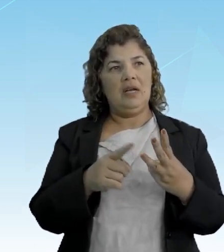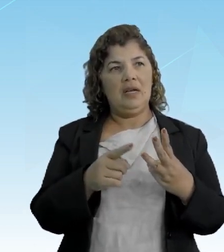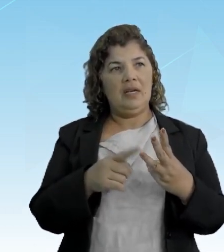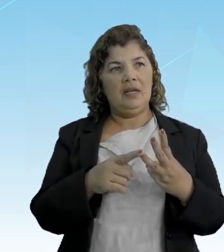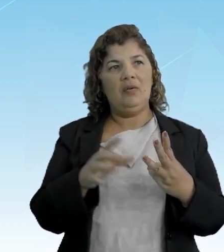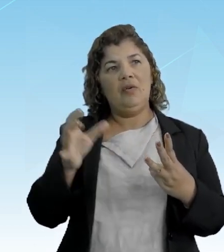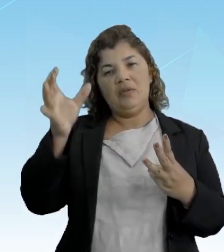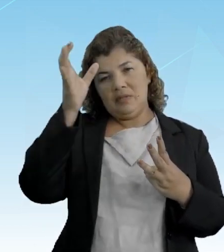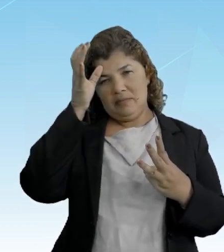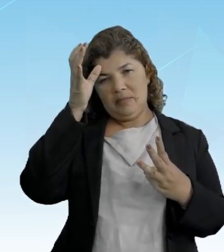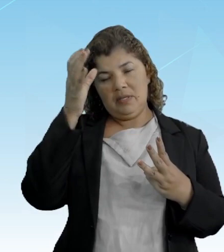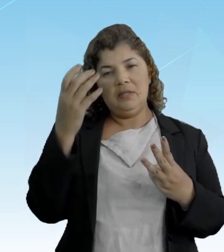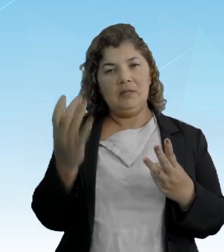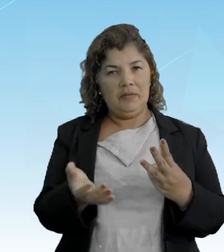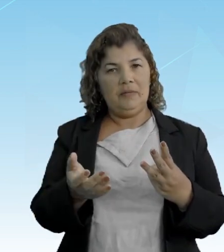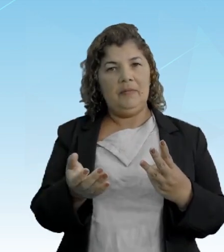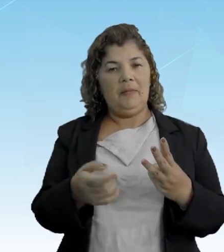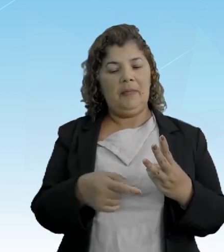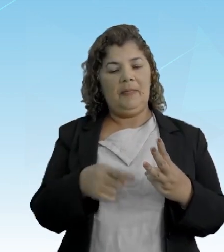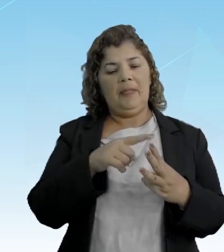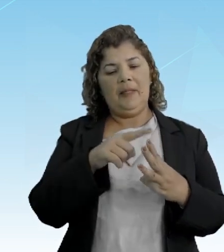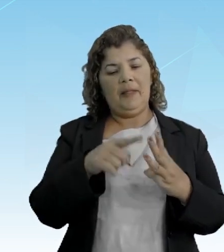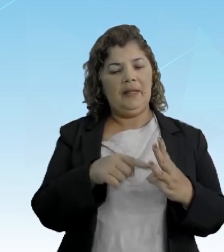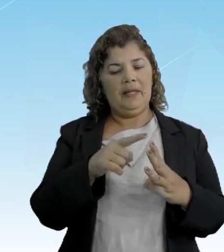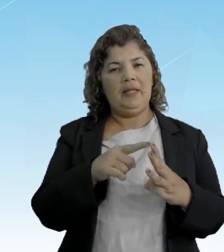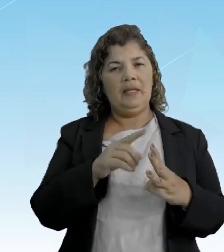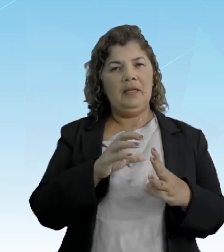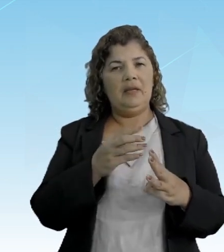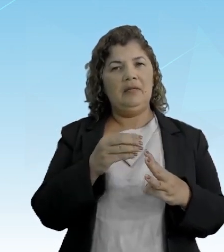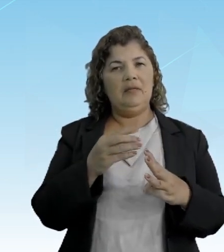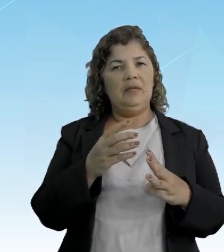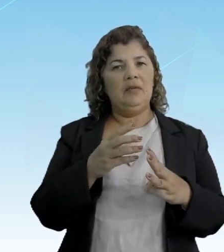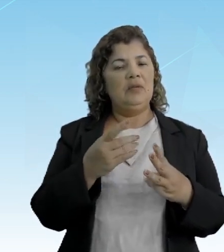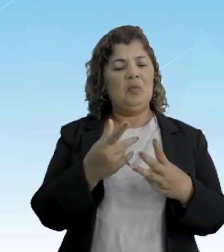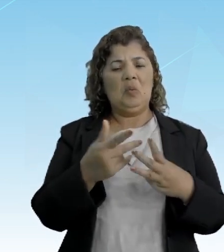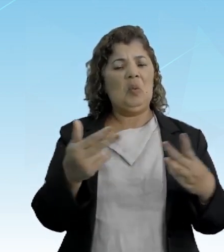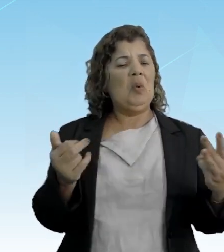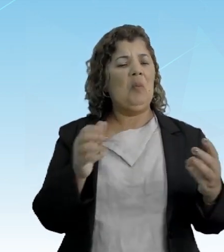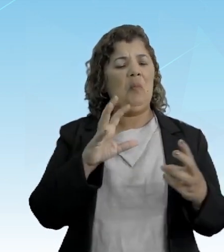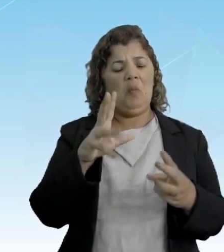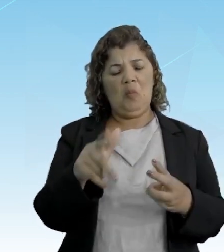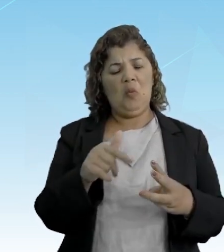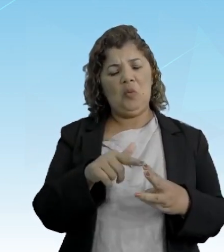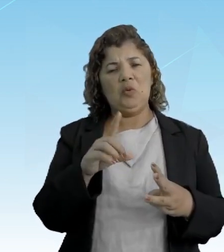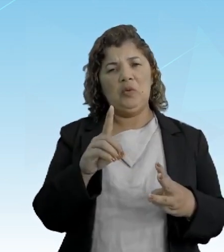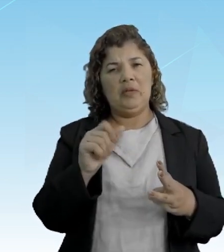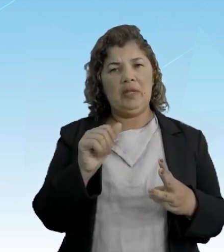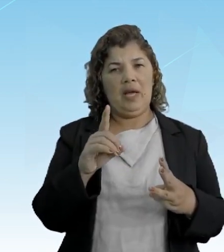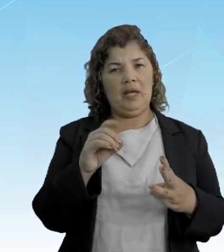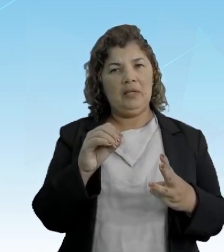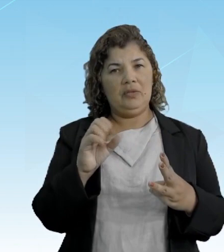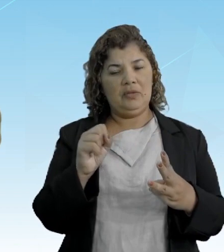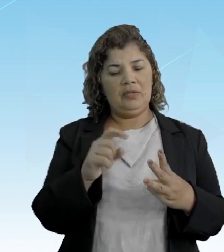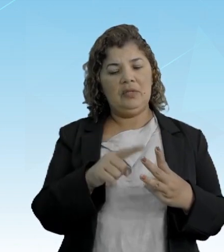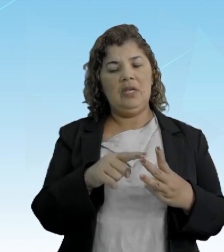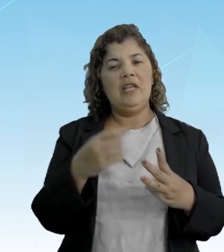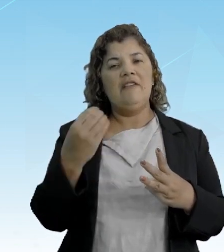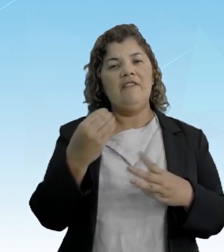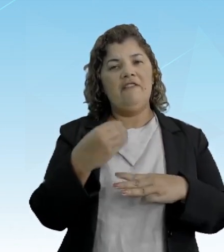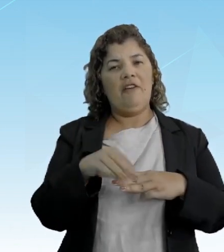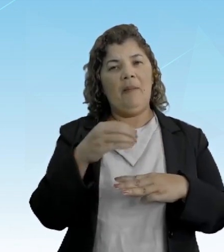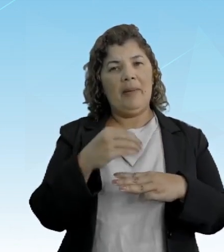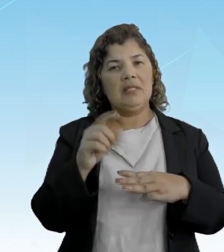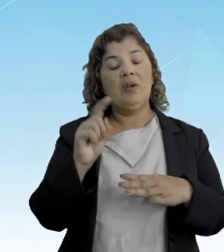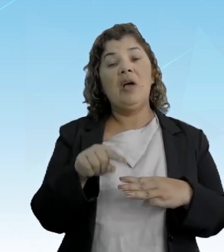chamada conhecimento. Né? Os dados são as coisas que são postas no mundo para que a gente possa observar. A informação é aquilo que